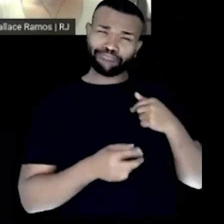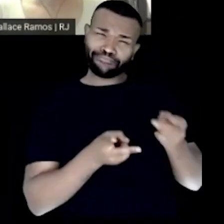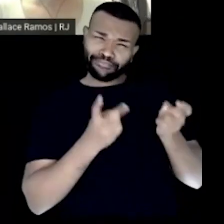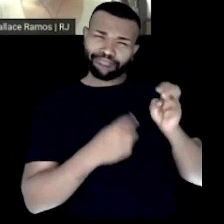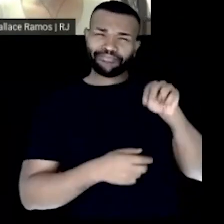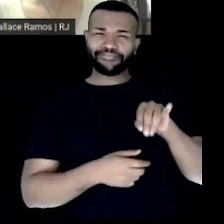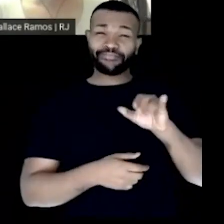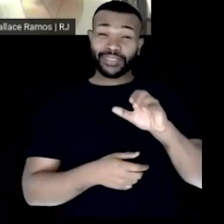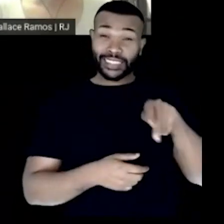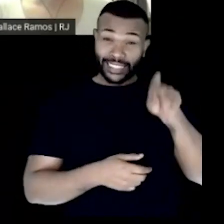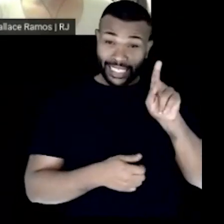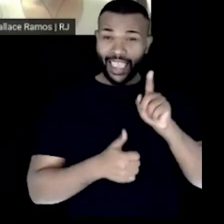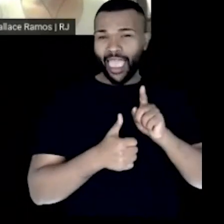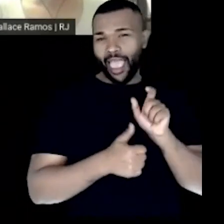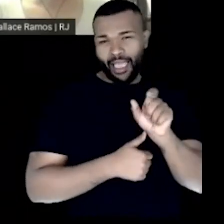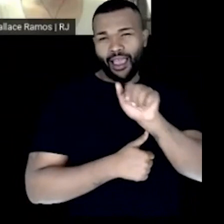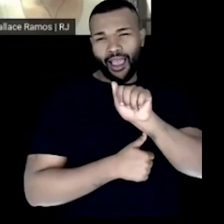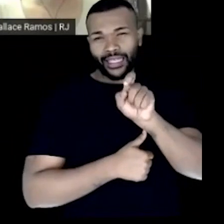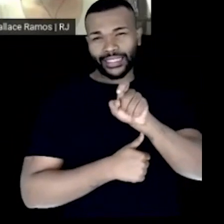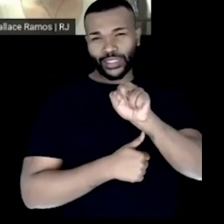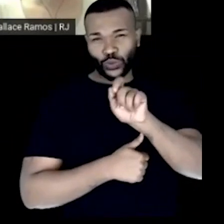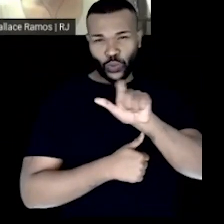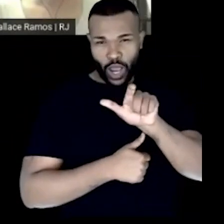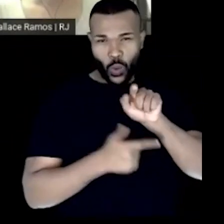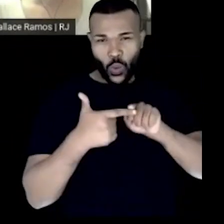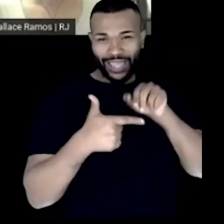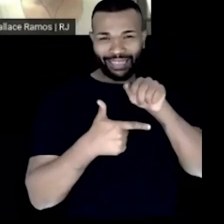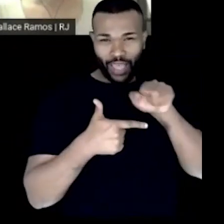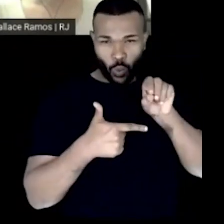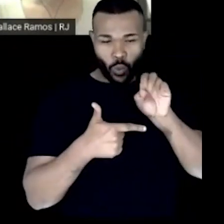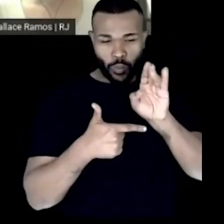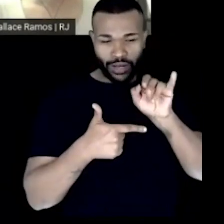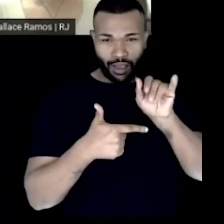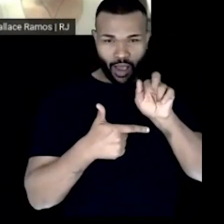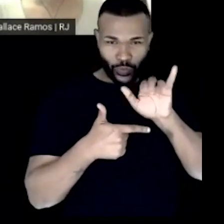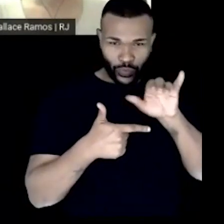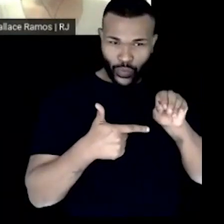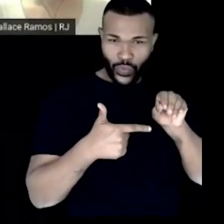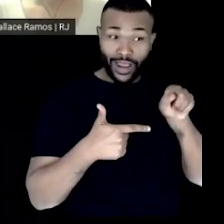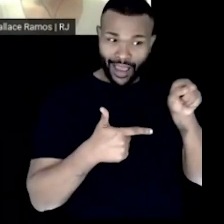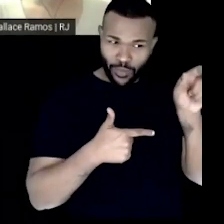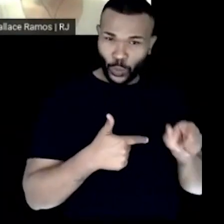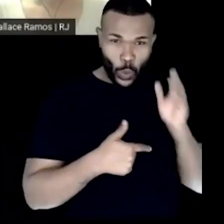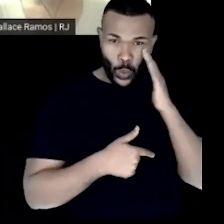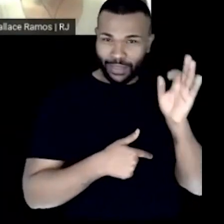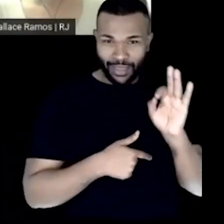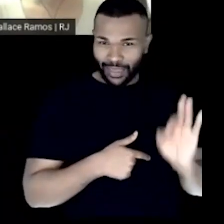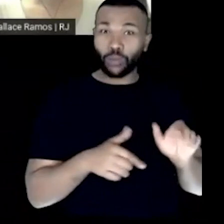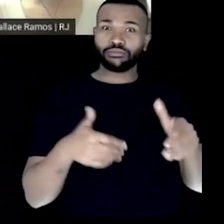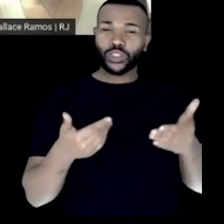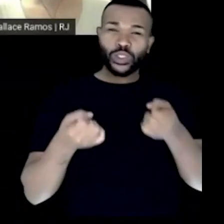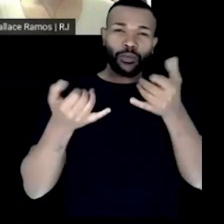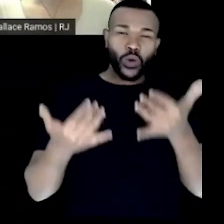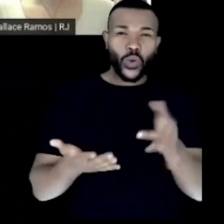a personagem da Nick, eu vejo ela como assexual e não binária, mas eu não vejo ela como alguém que entendeu isso ainda. Para mim, tu